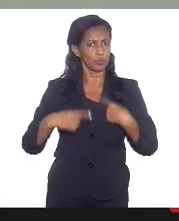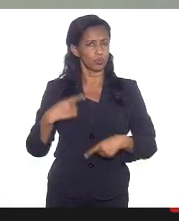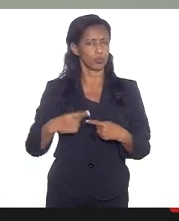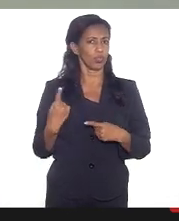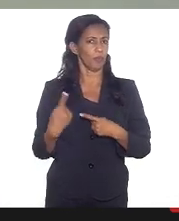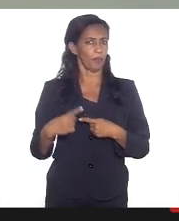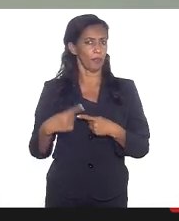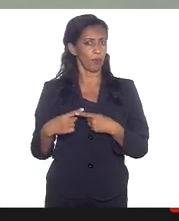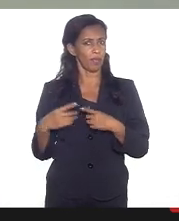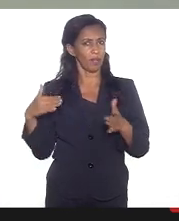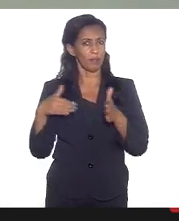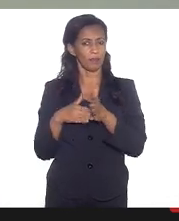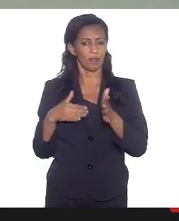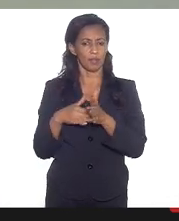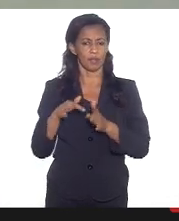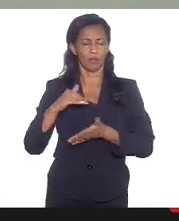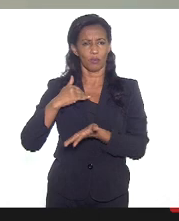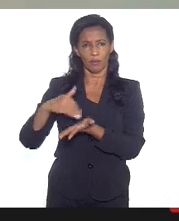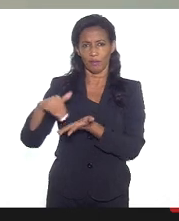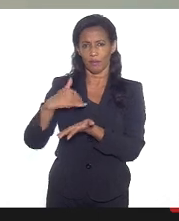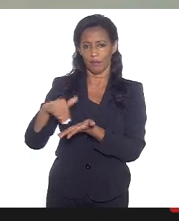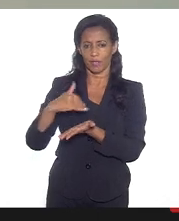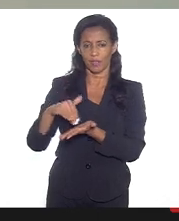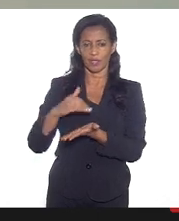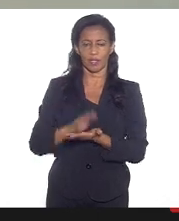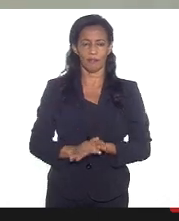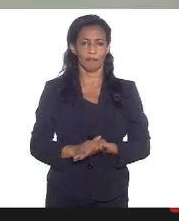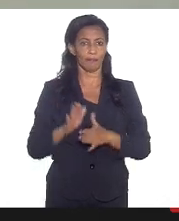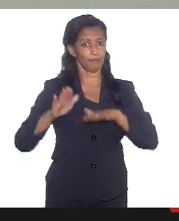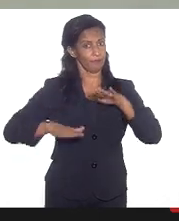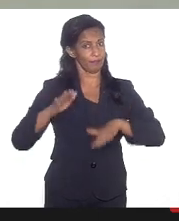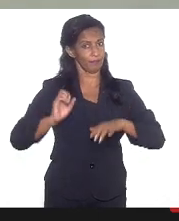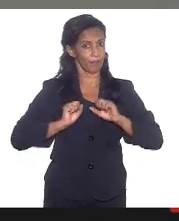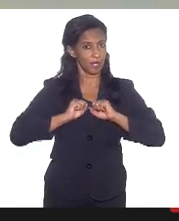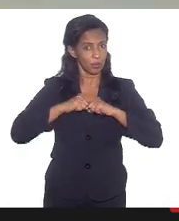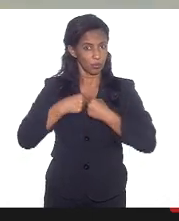porque a limitação da Fazenda, apesar do esforço